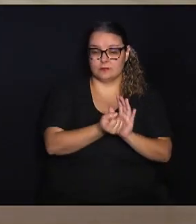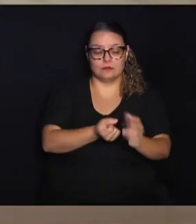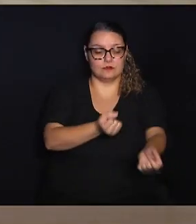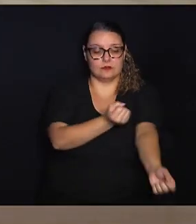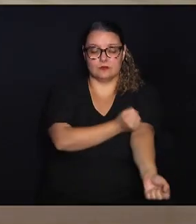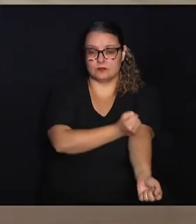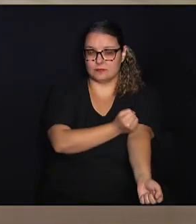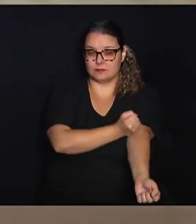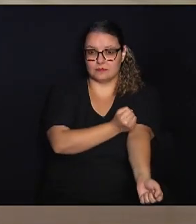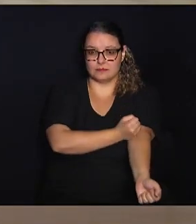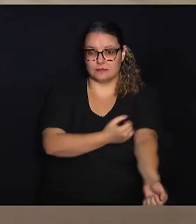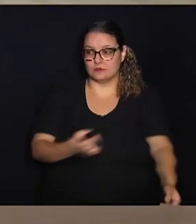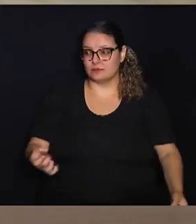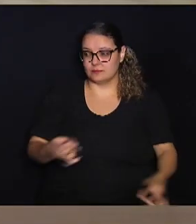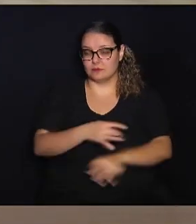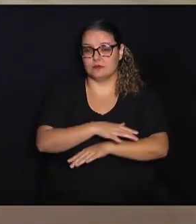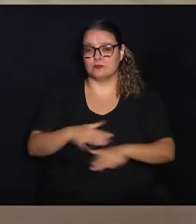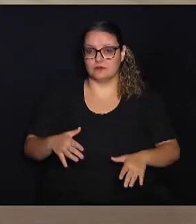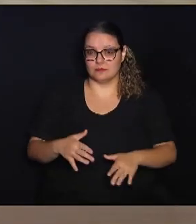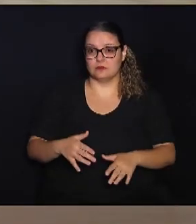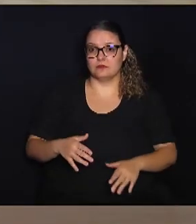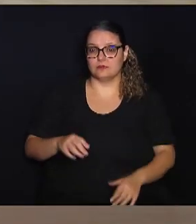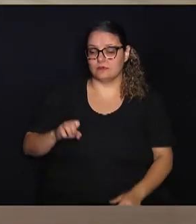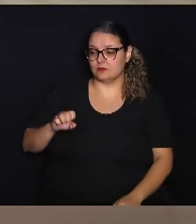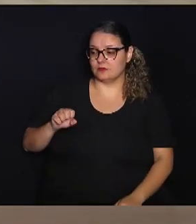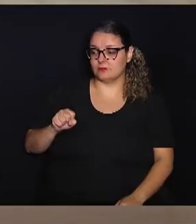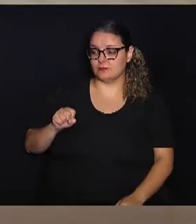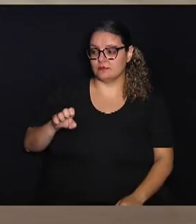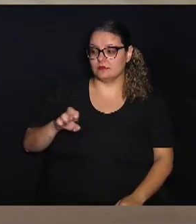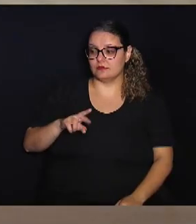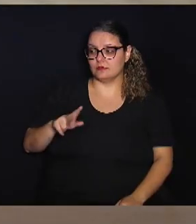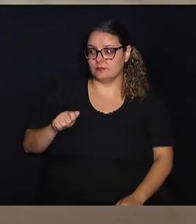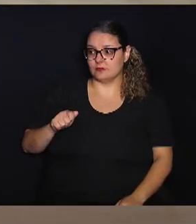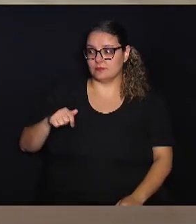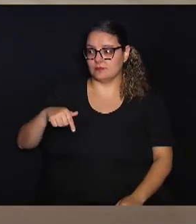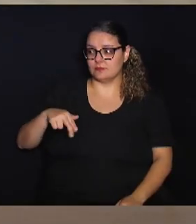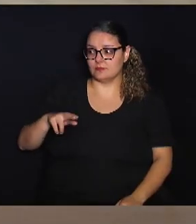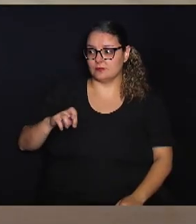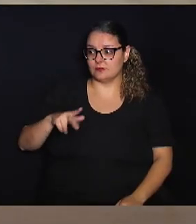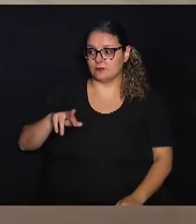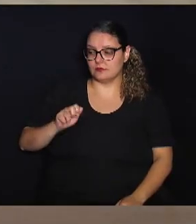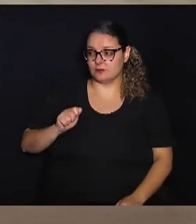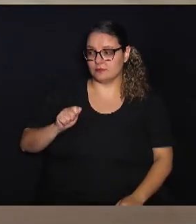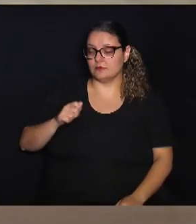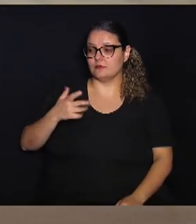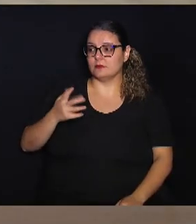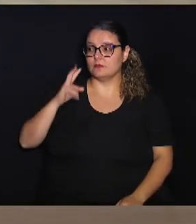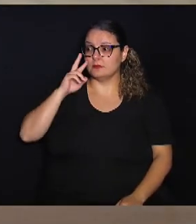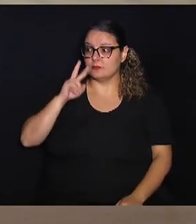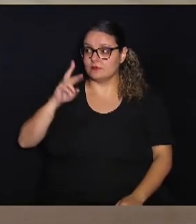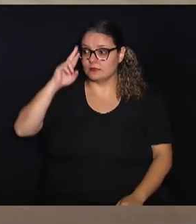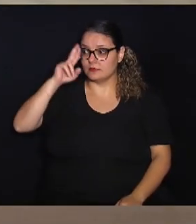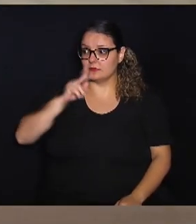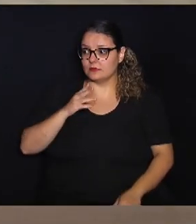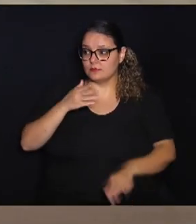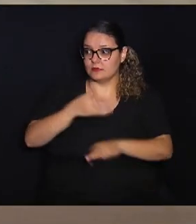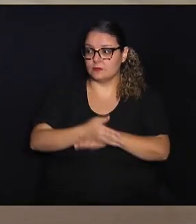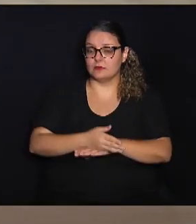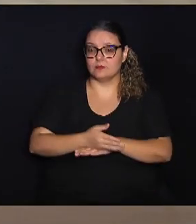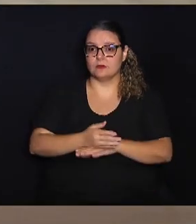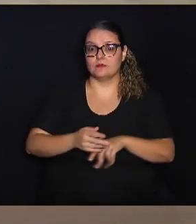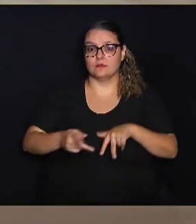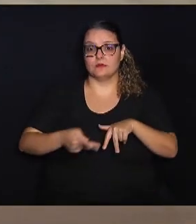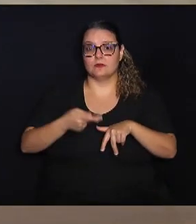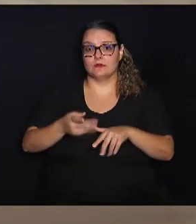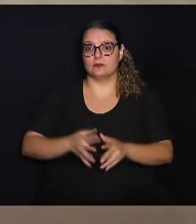que aconteceu recentemente aqui em Serra Negra, né? E eu vi que o senhor participou, inclusive teve lá um dia que deu a palavra, tudo mais.